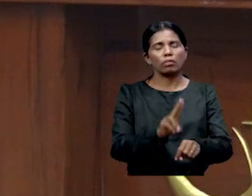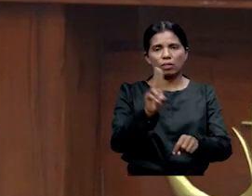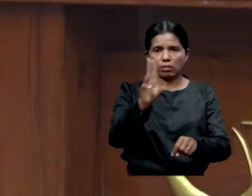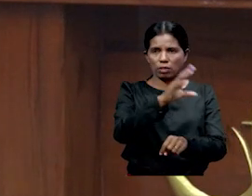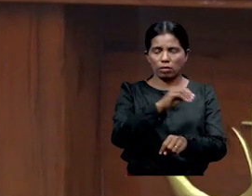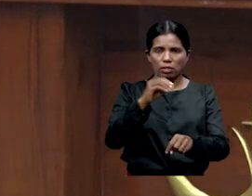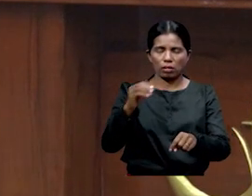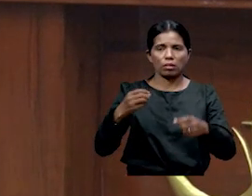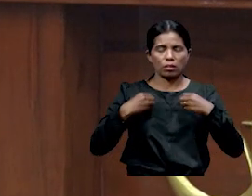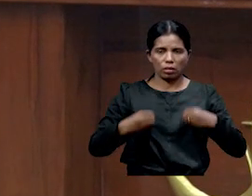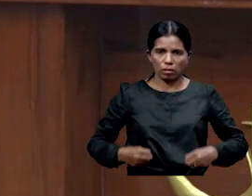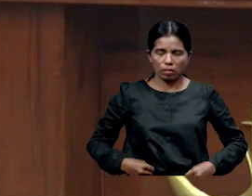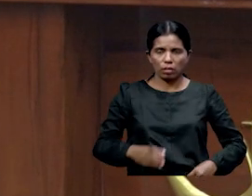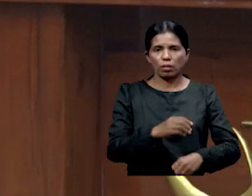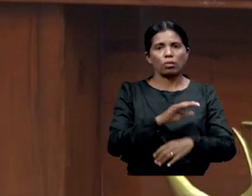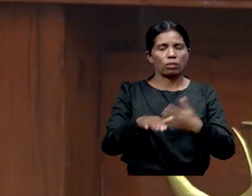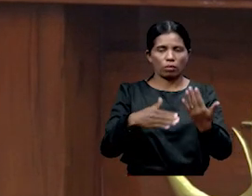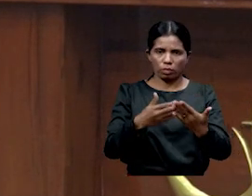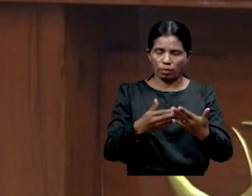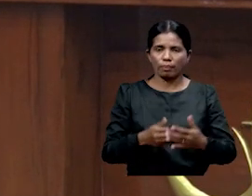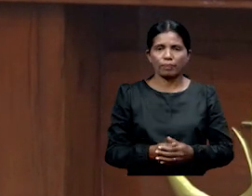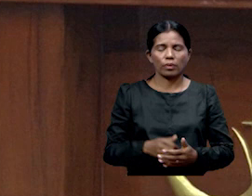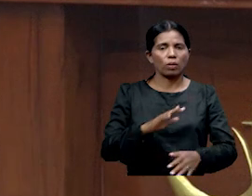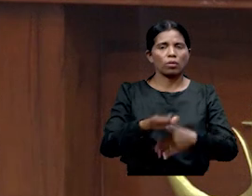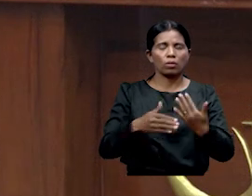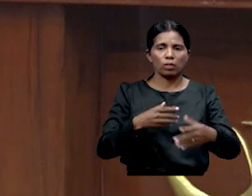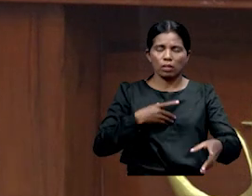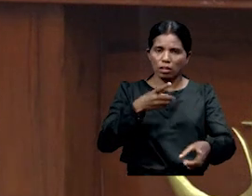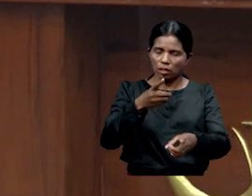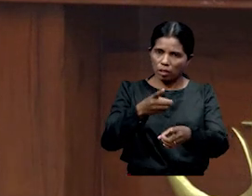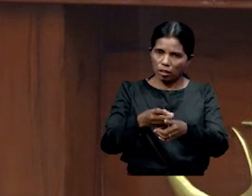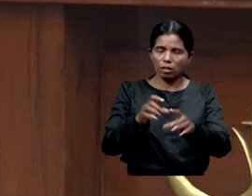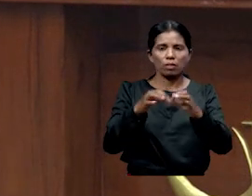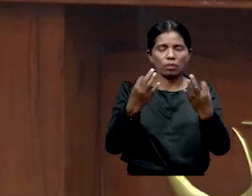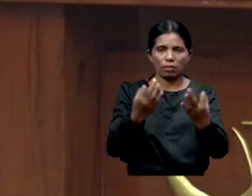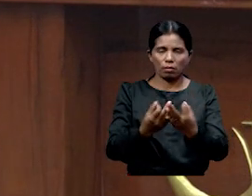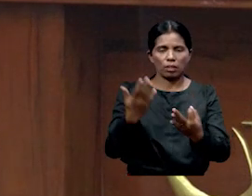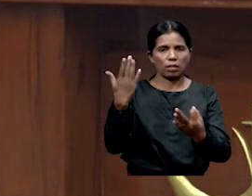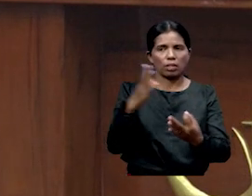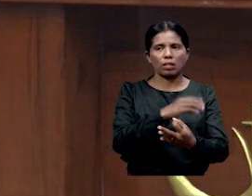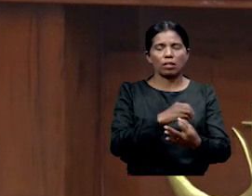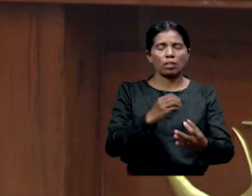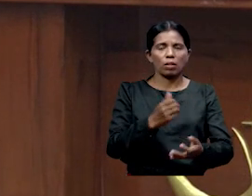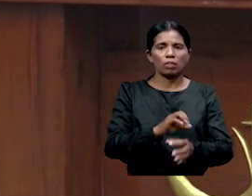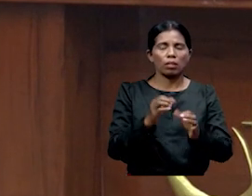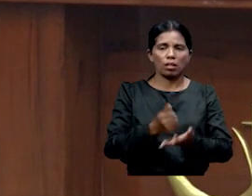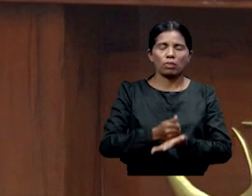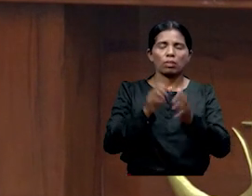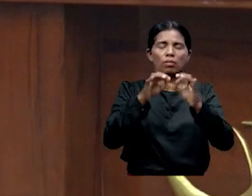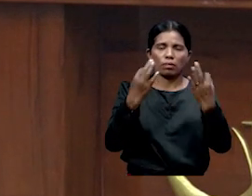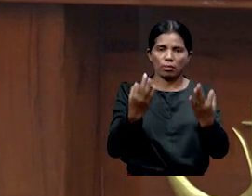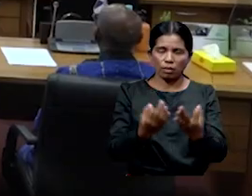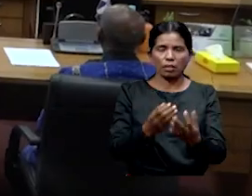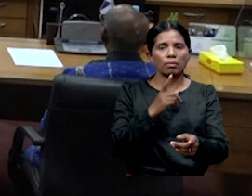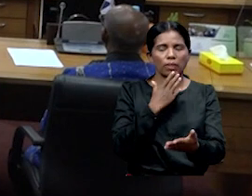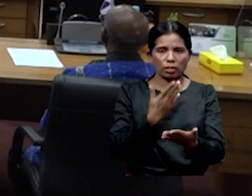cadernos fazem de saúde para todas as pessoas todos têm direito uma casa tanto para si próprios como para sua família de tamanho